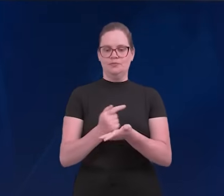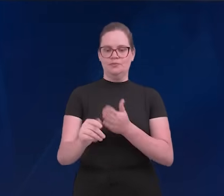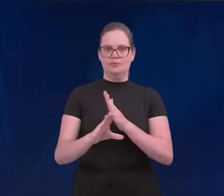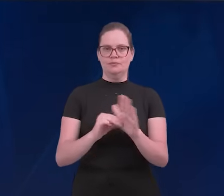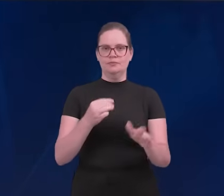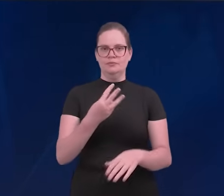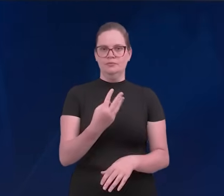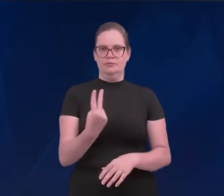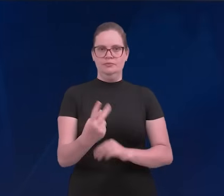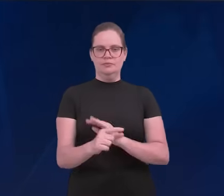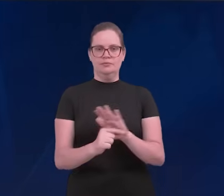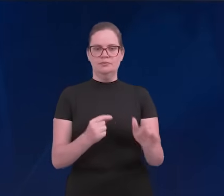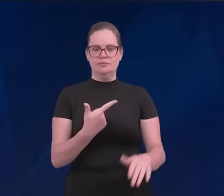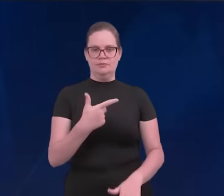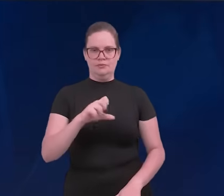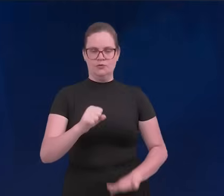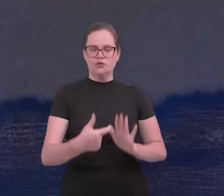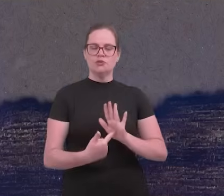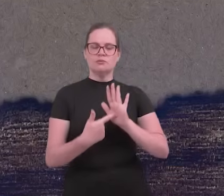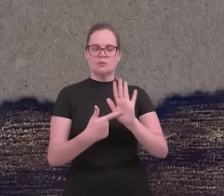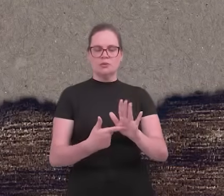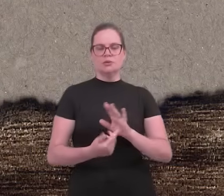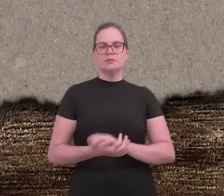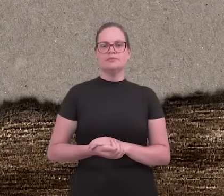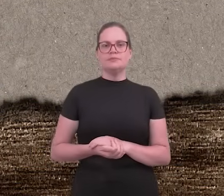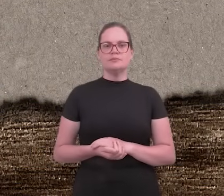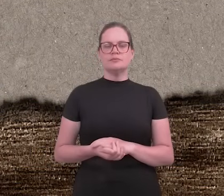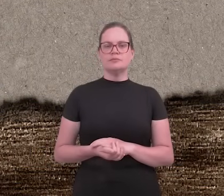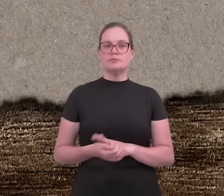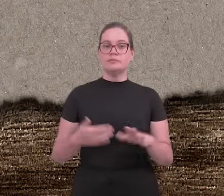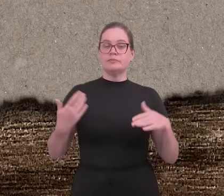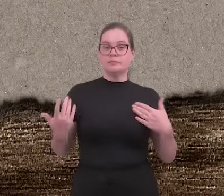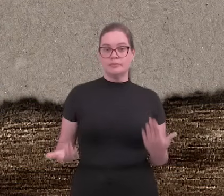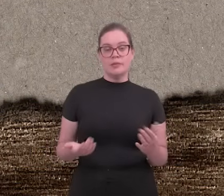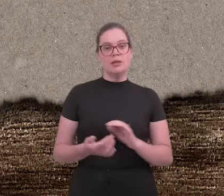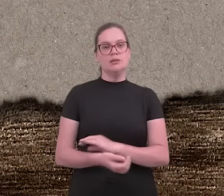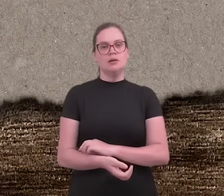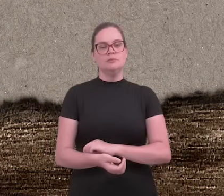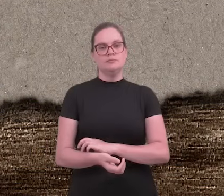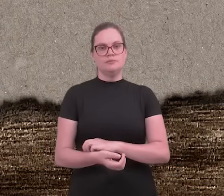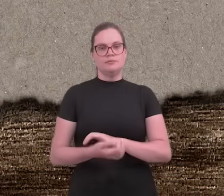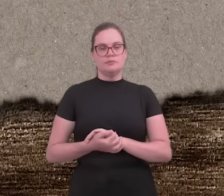32, no verso 28, que nos diz assim: Então disse: